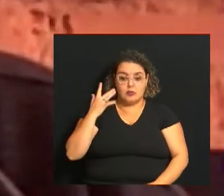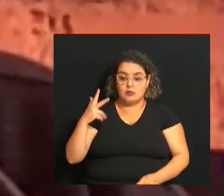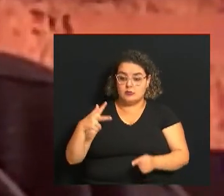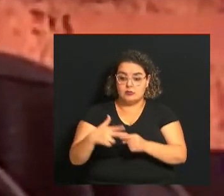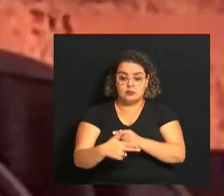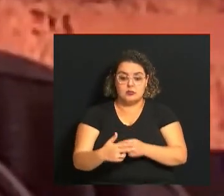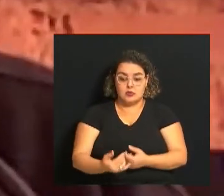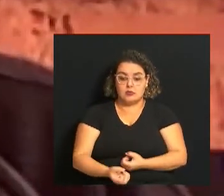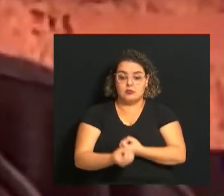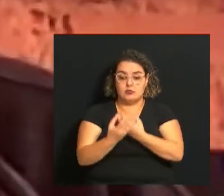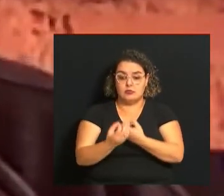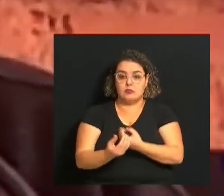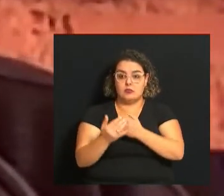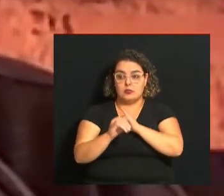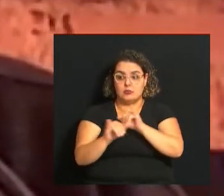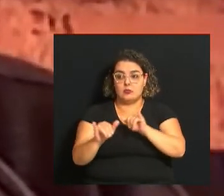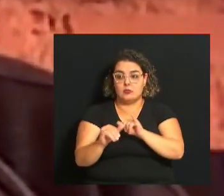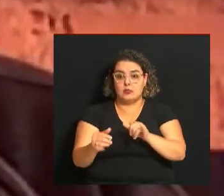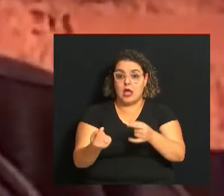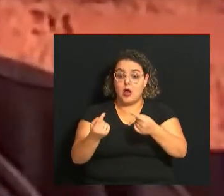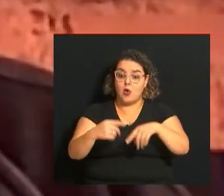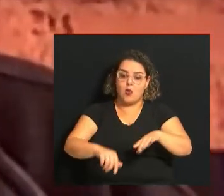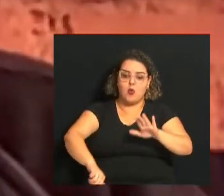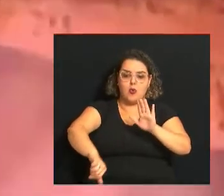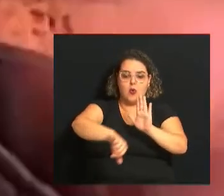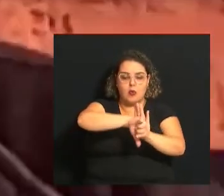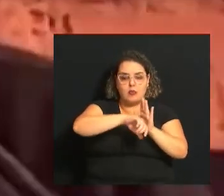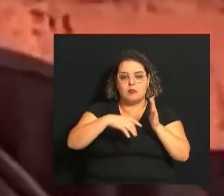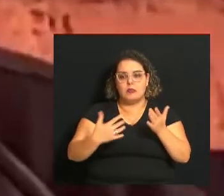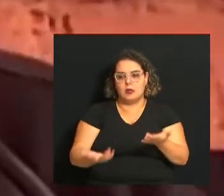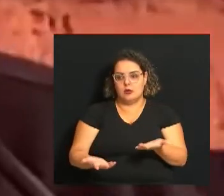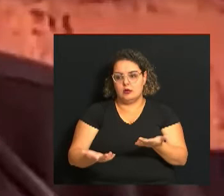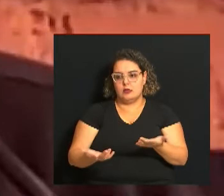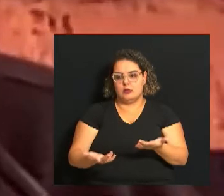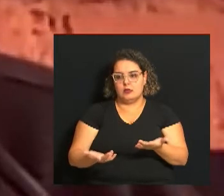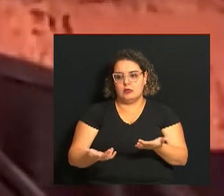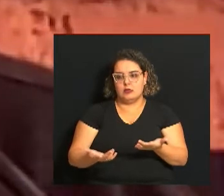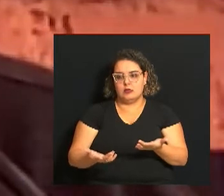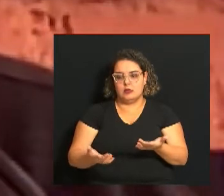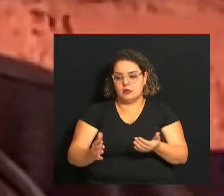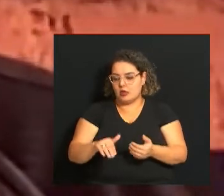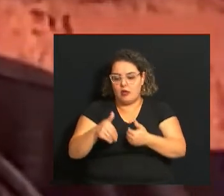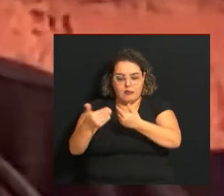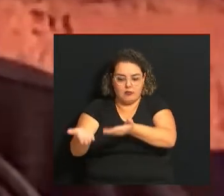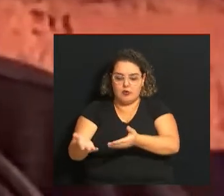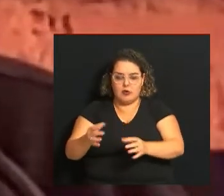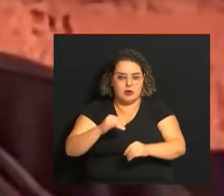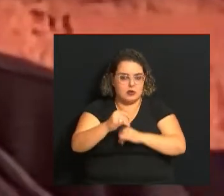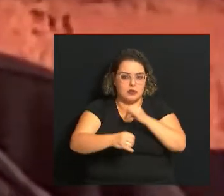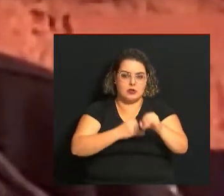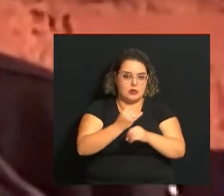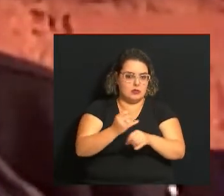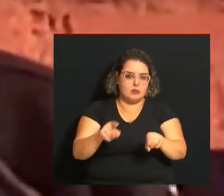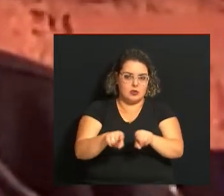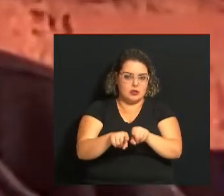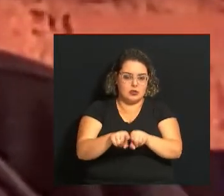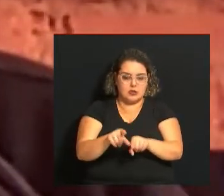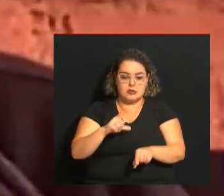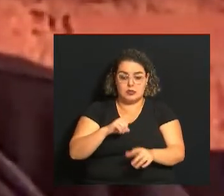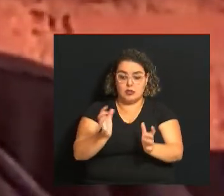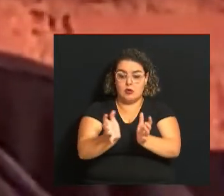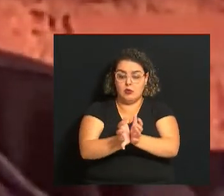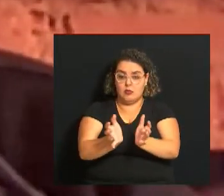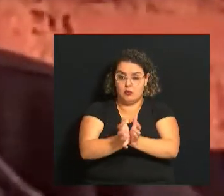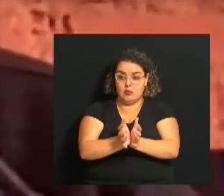mas o combate ao crime, como é o combate ao crime fora da internet. Quer dizer, se você tem um grupo que